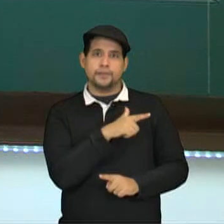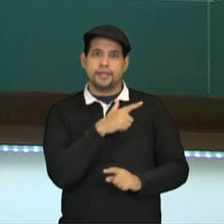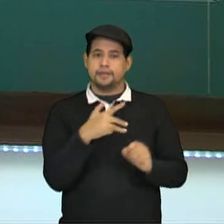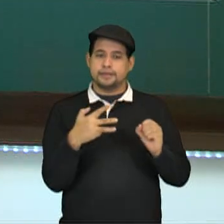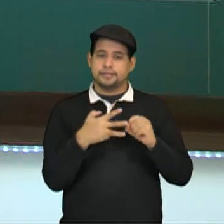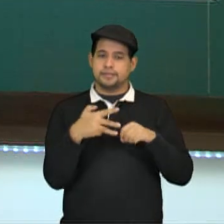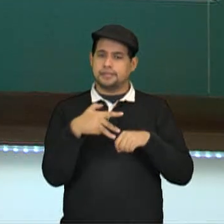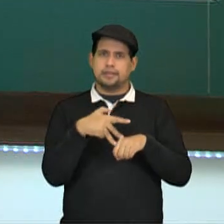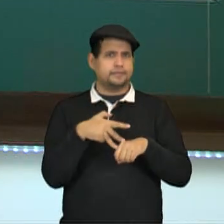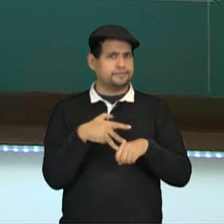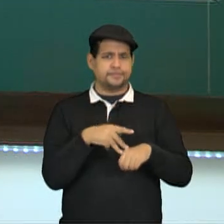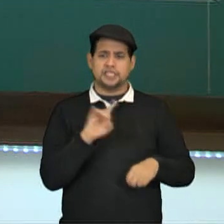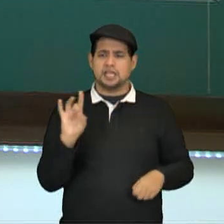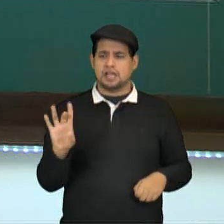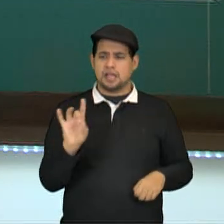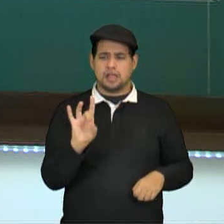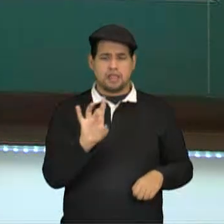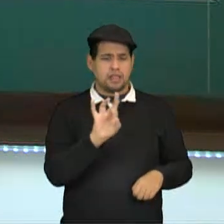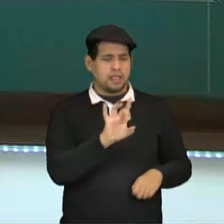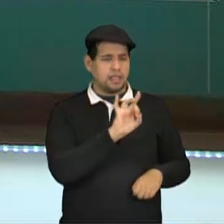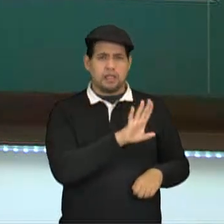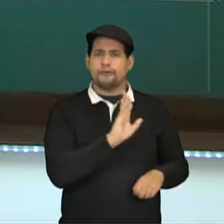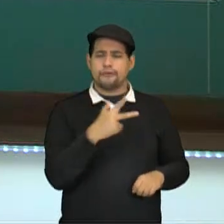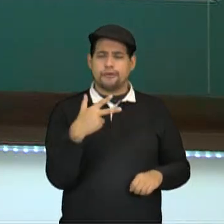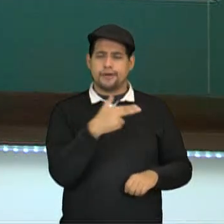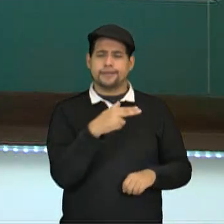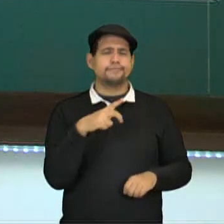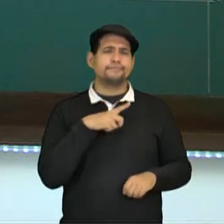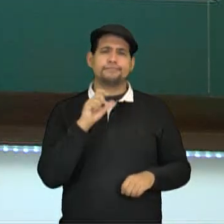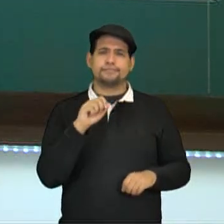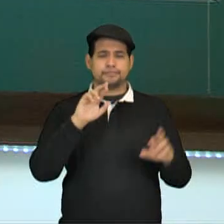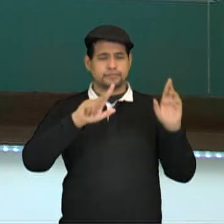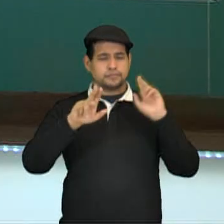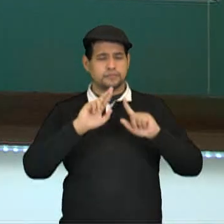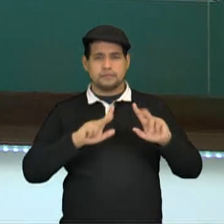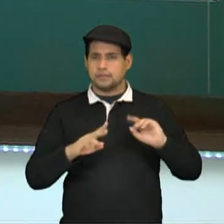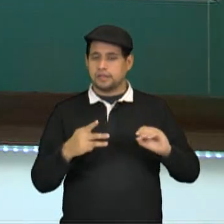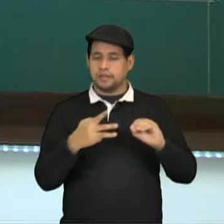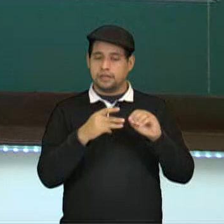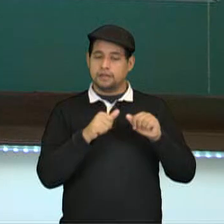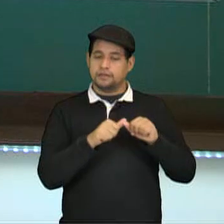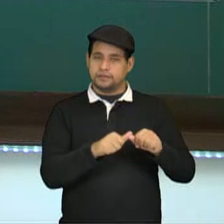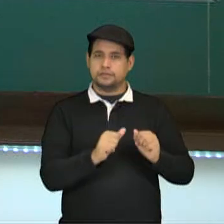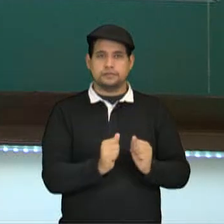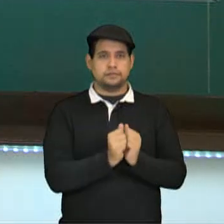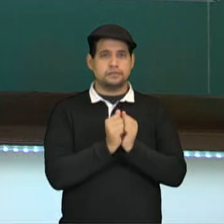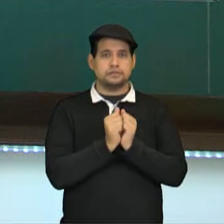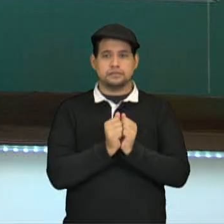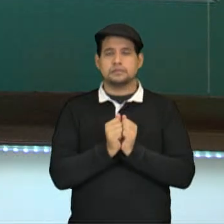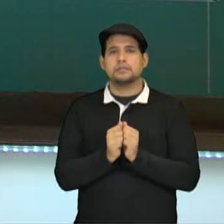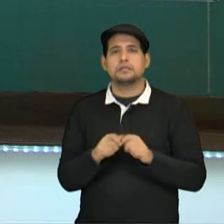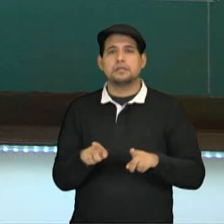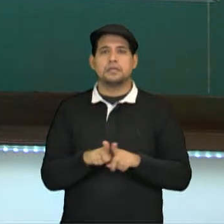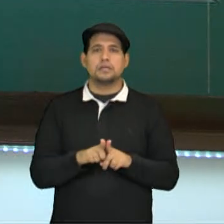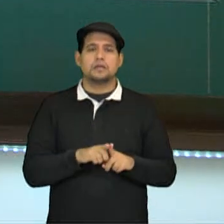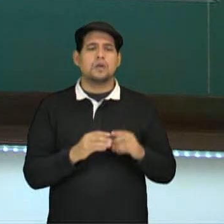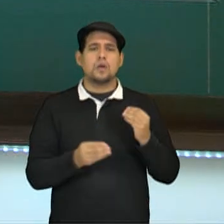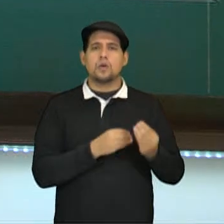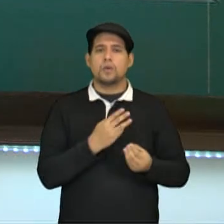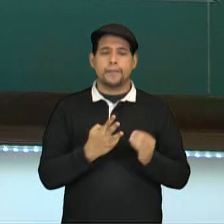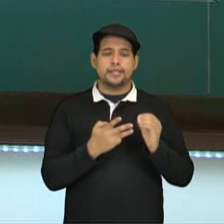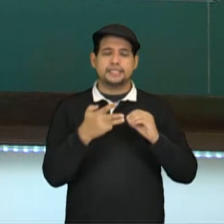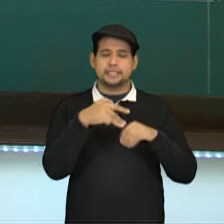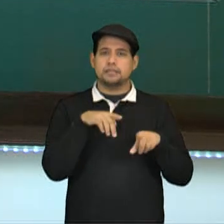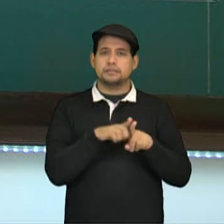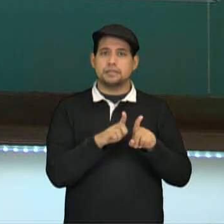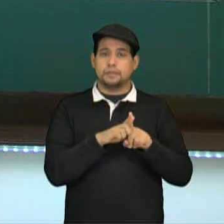células. Não, cada partezinha ali cortada tem muitas células, permanece pluricelular. Como as células dos